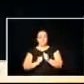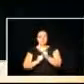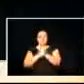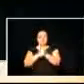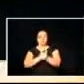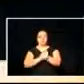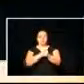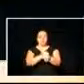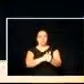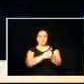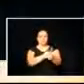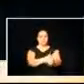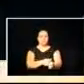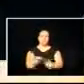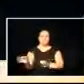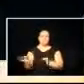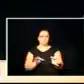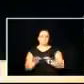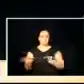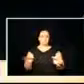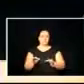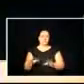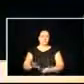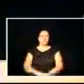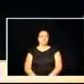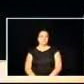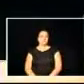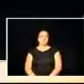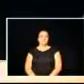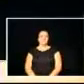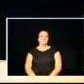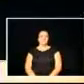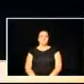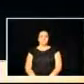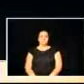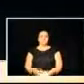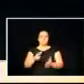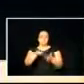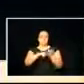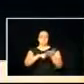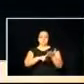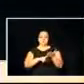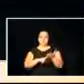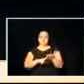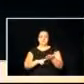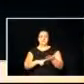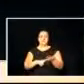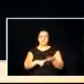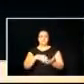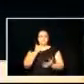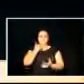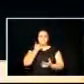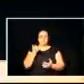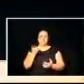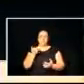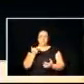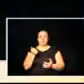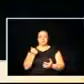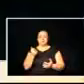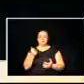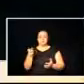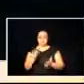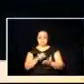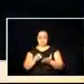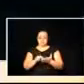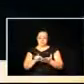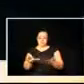votação, dá para se retirar, consertar e vir para o plenário já, vamos falar assim, definido